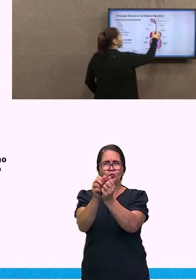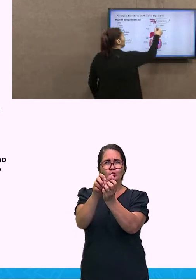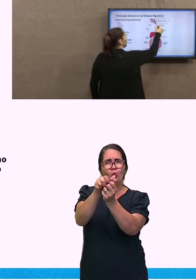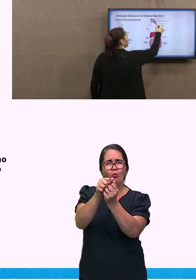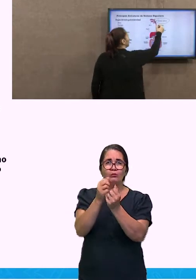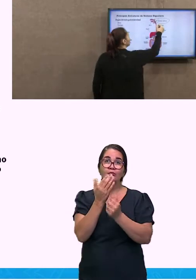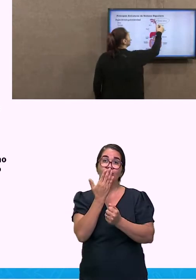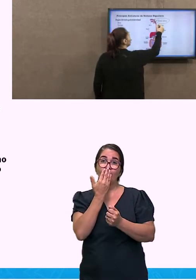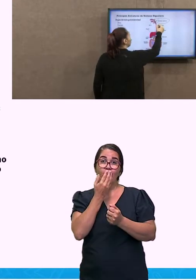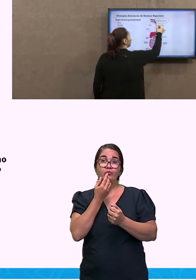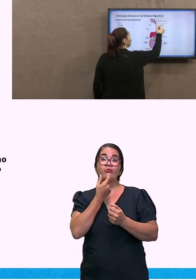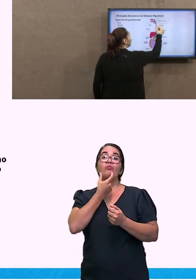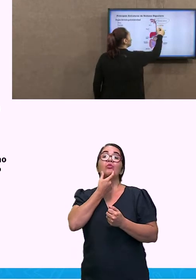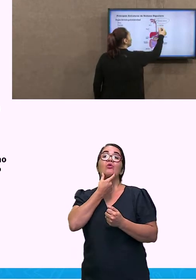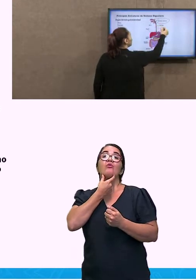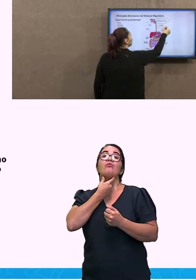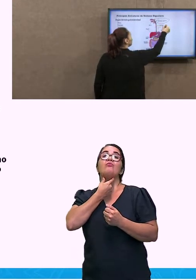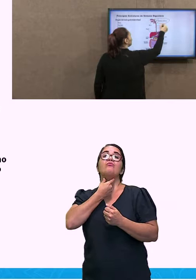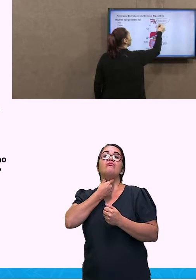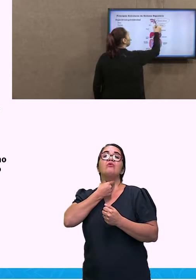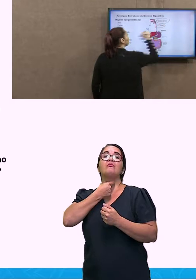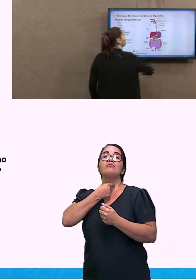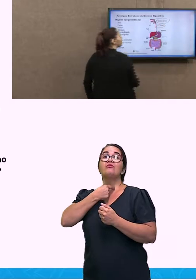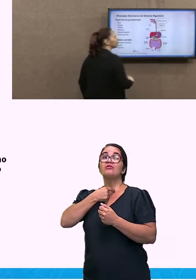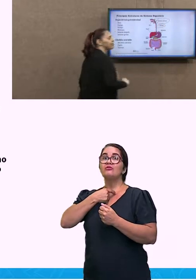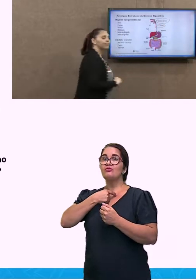vai ter esôfago,